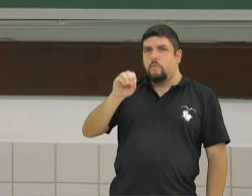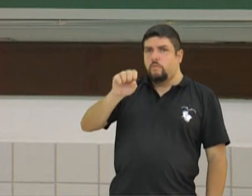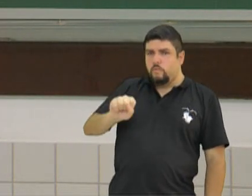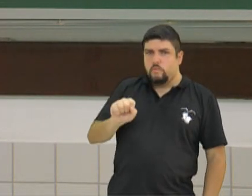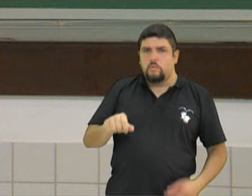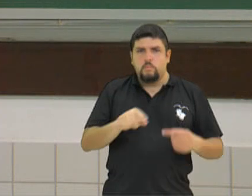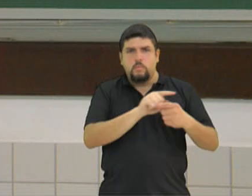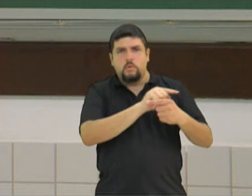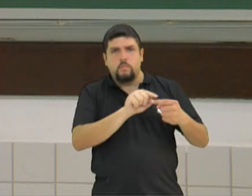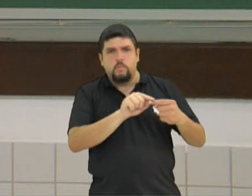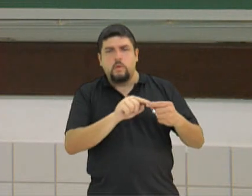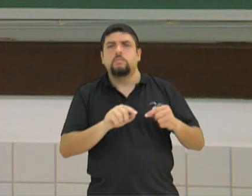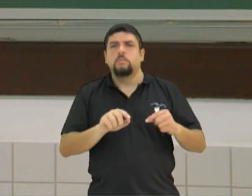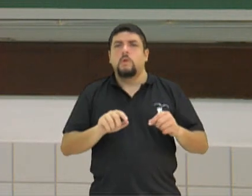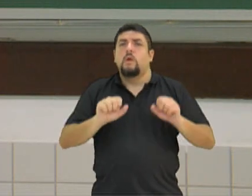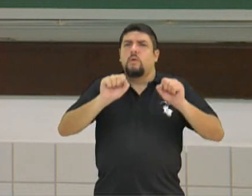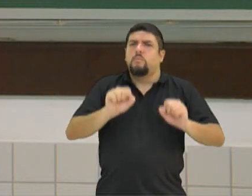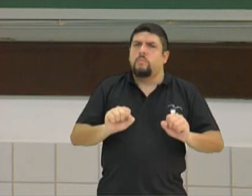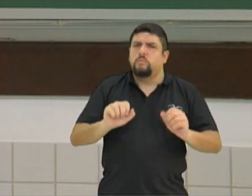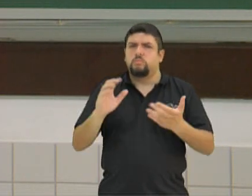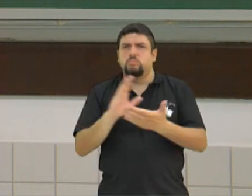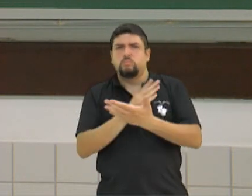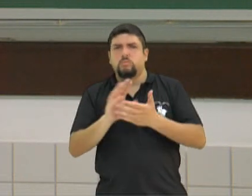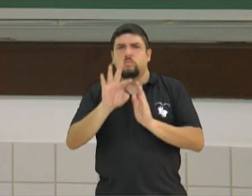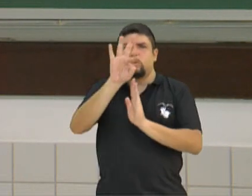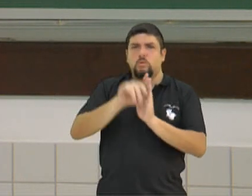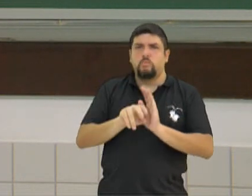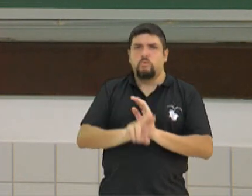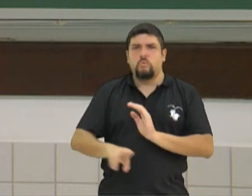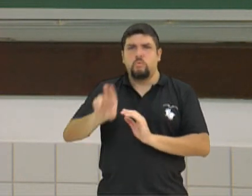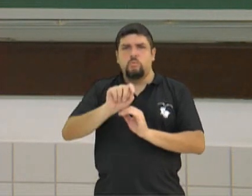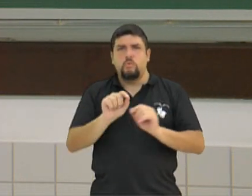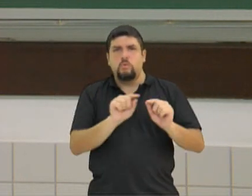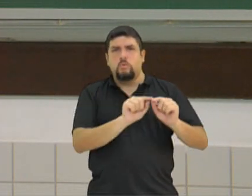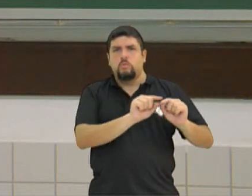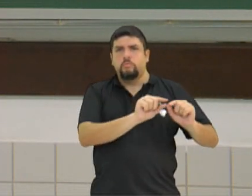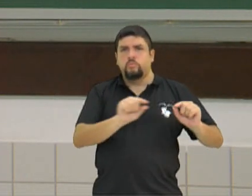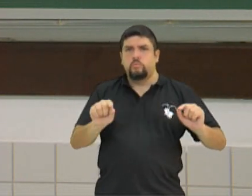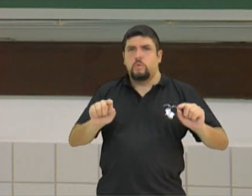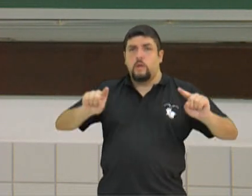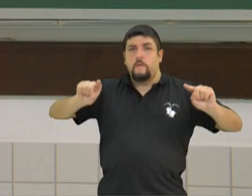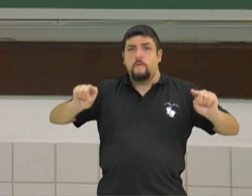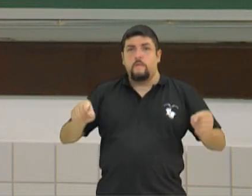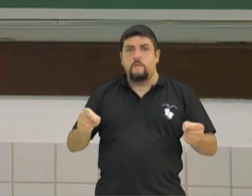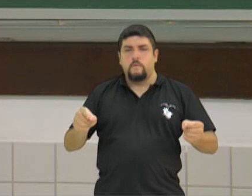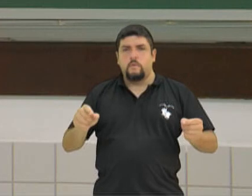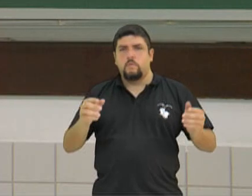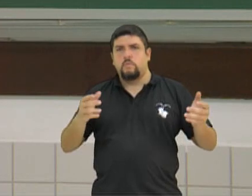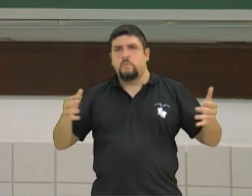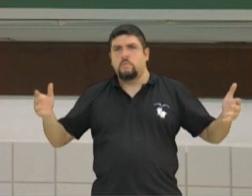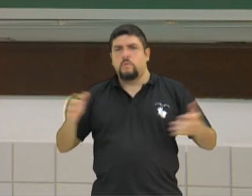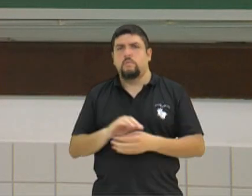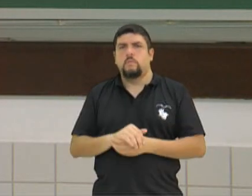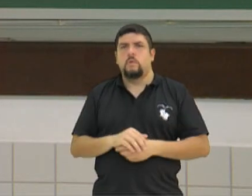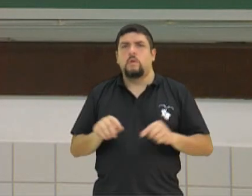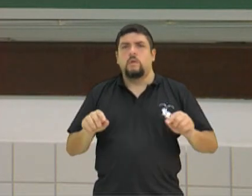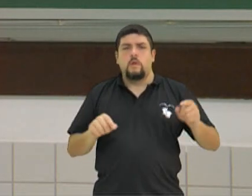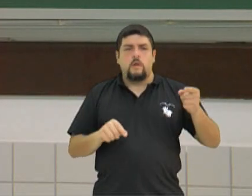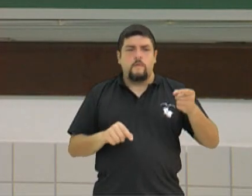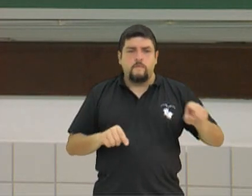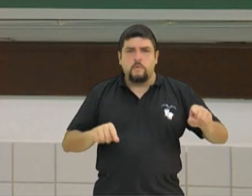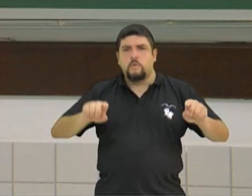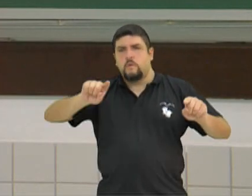entre vírgulas, foi utilizado ali entre os travessões. né, o mais famoso templo de consulta